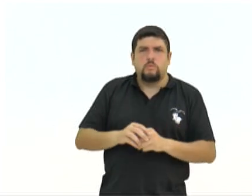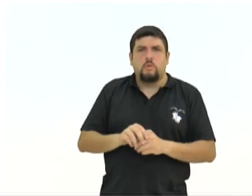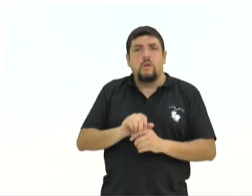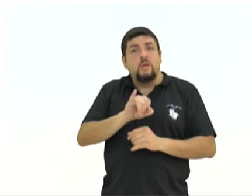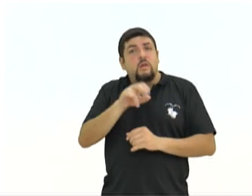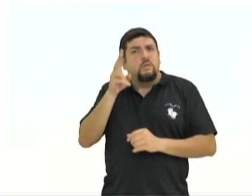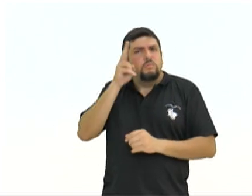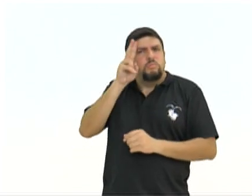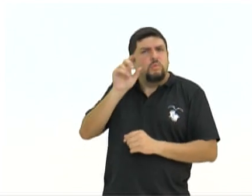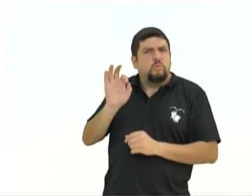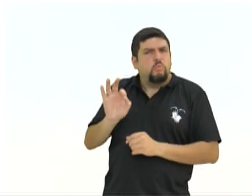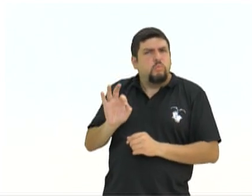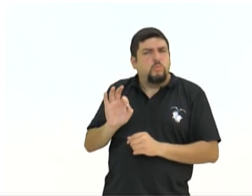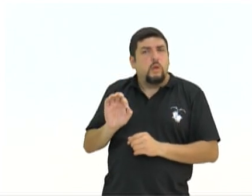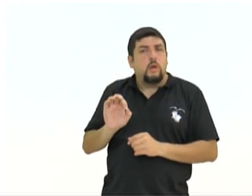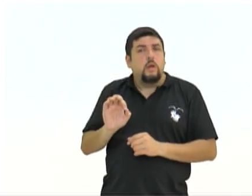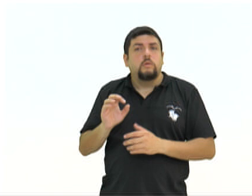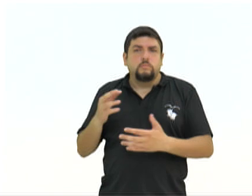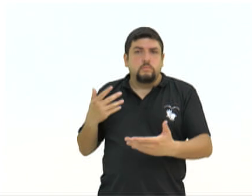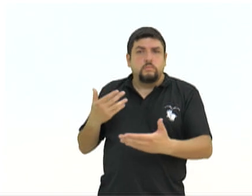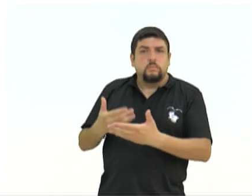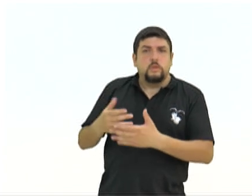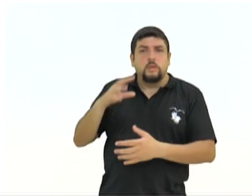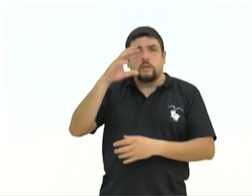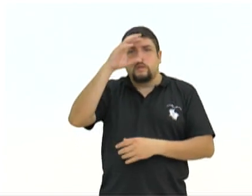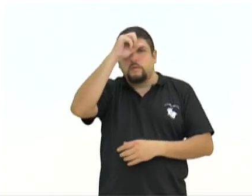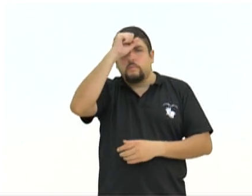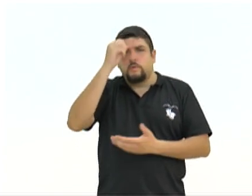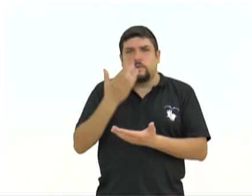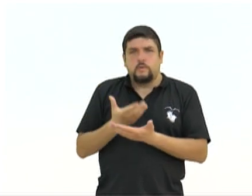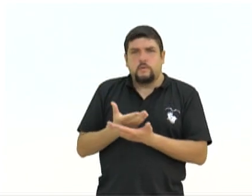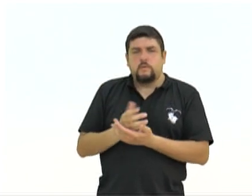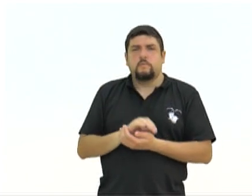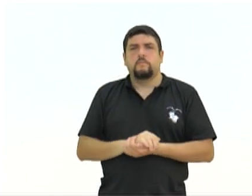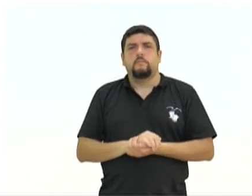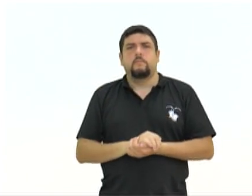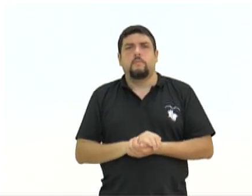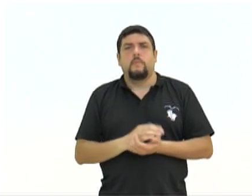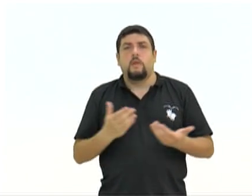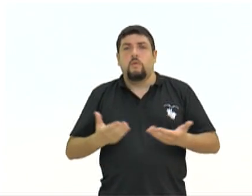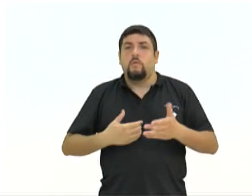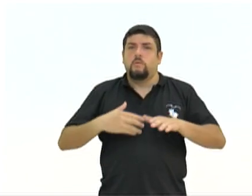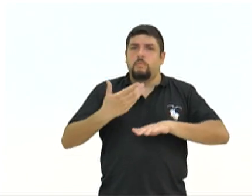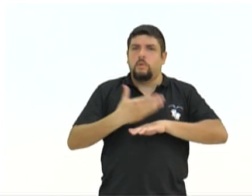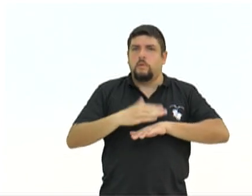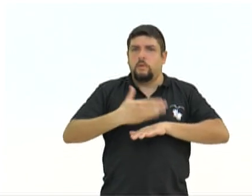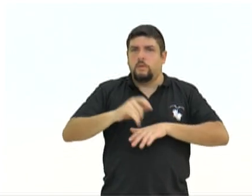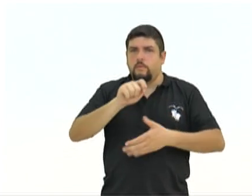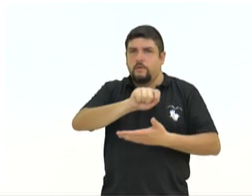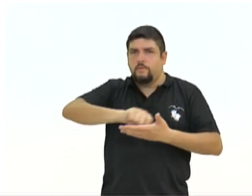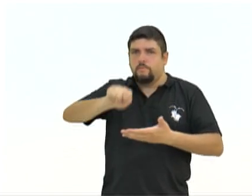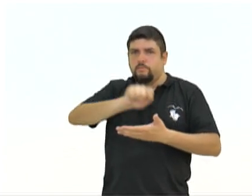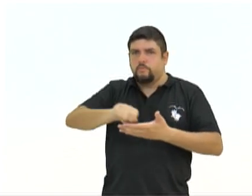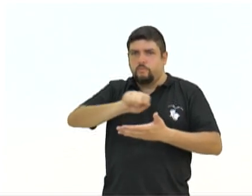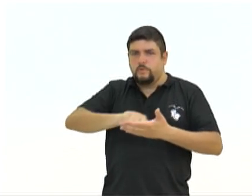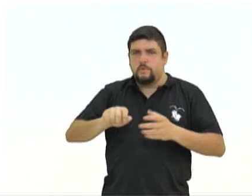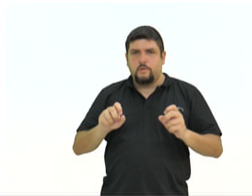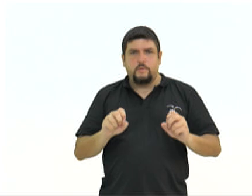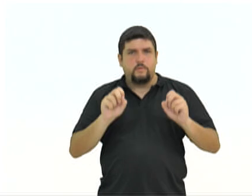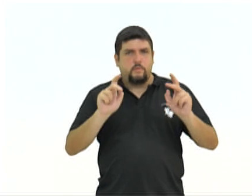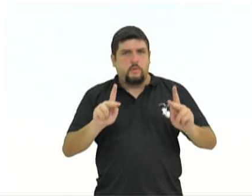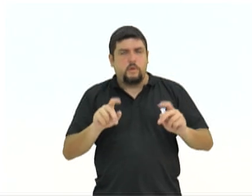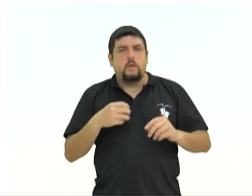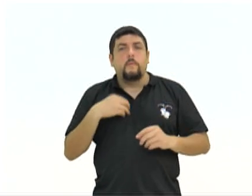lembra, então escreva o que você aprendeu nesta aula. Vamos fazer aí um exercício de treinamento da nossa escrita, ok?